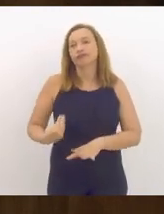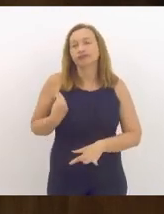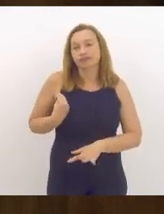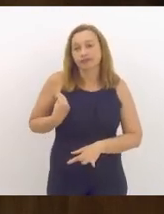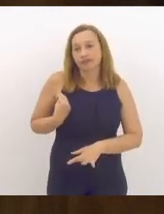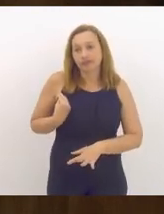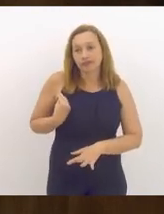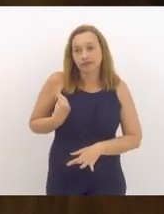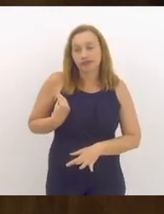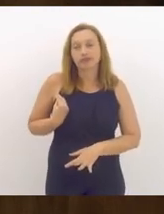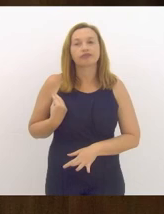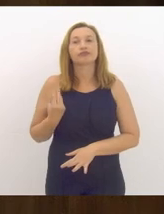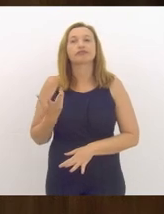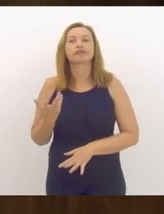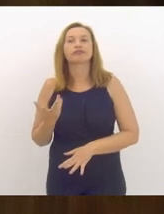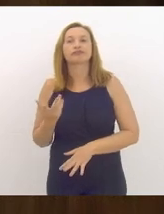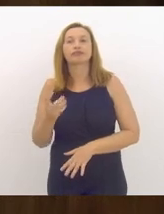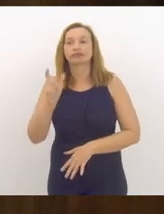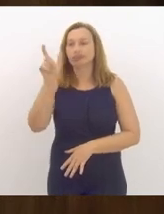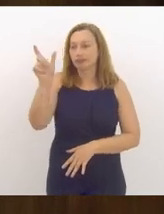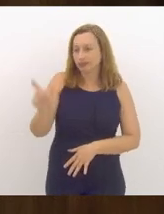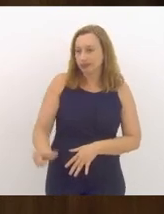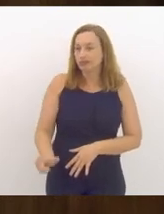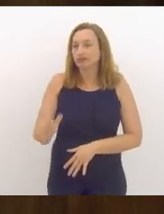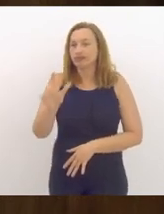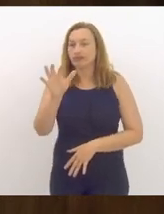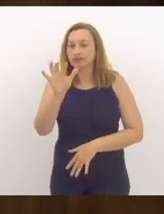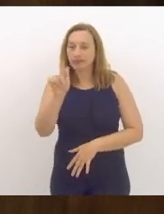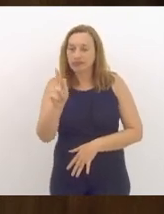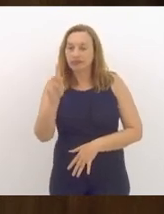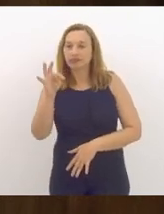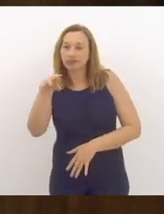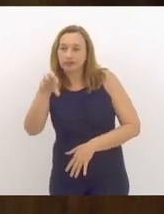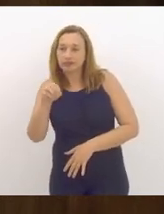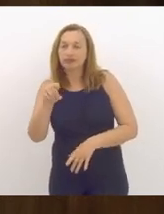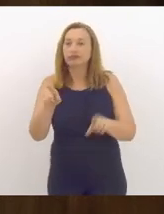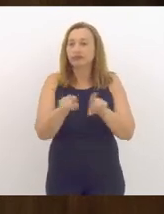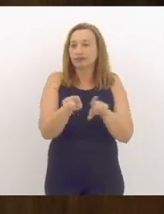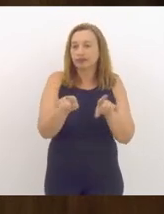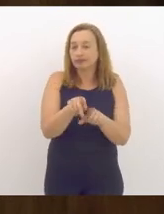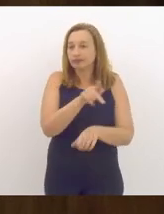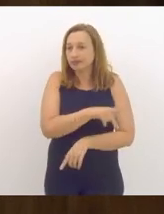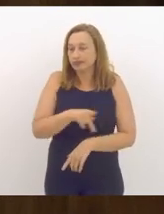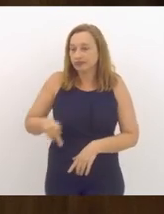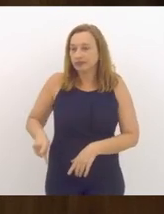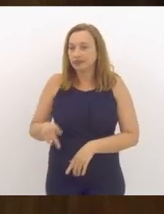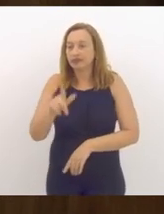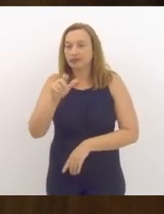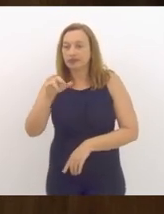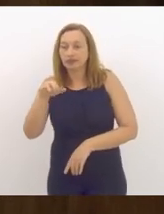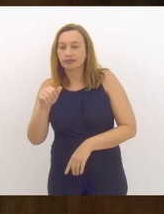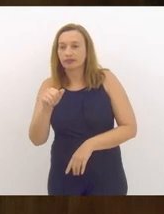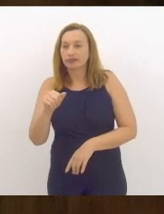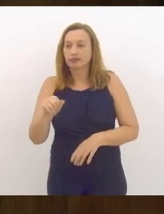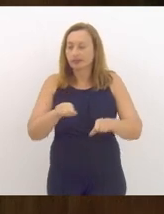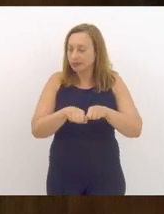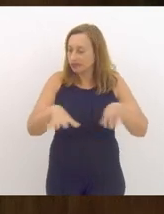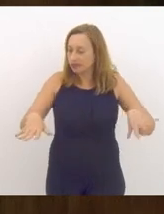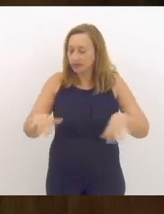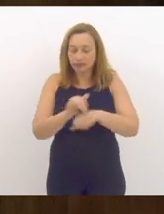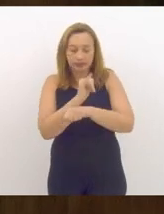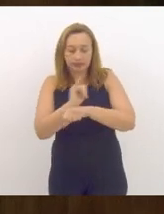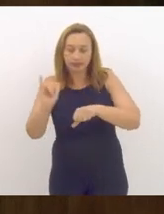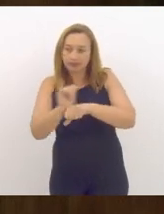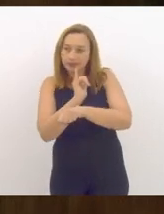figuras, tanto de Hermano quanto da presidenta Nízia Trindade, nesse período pandêmico, nessa